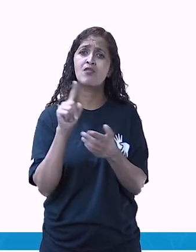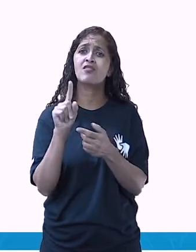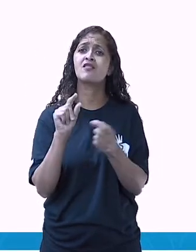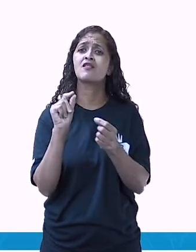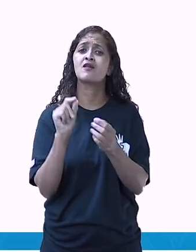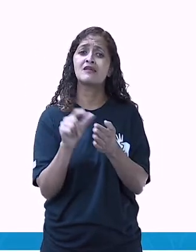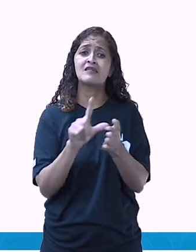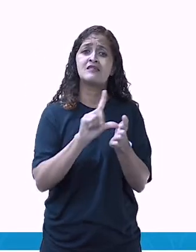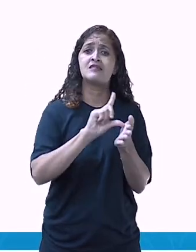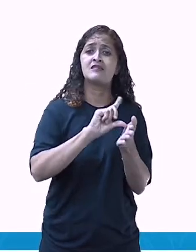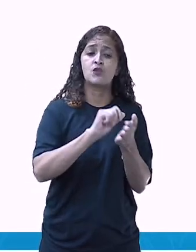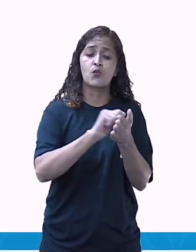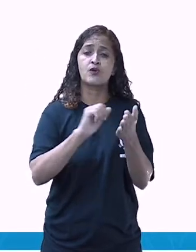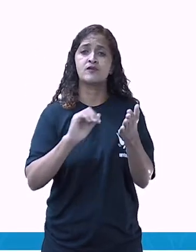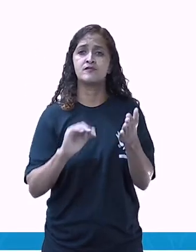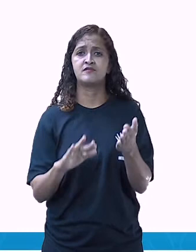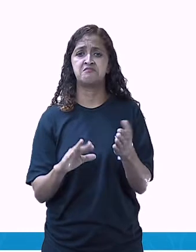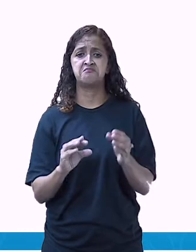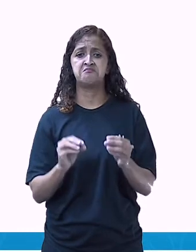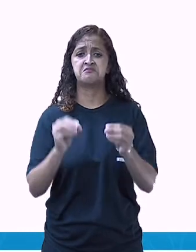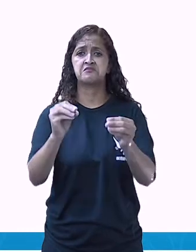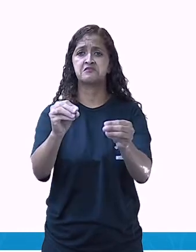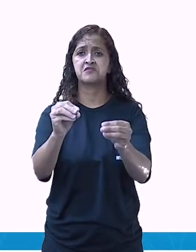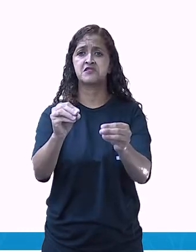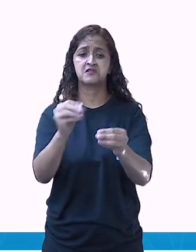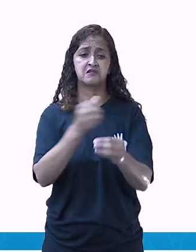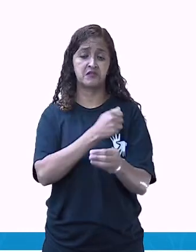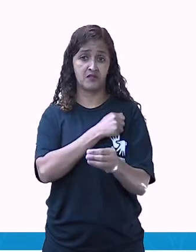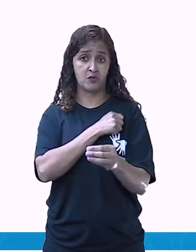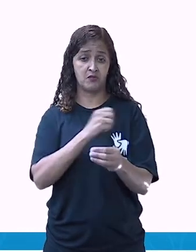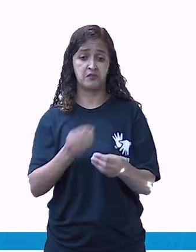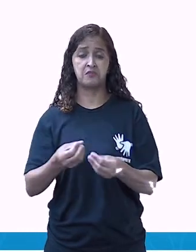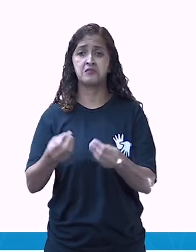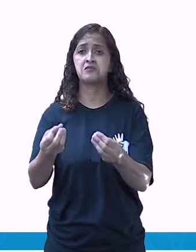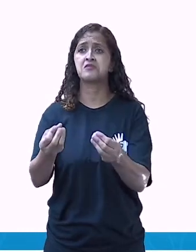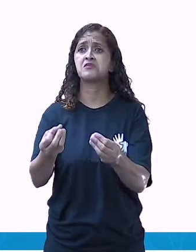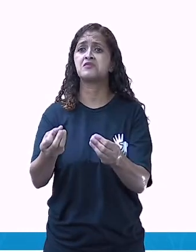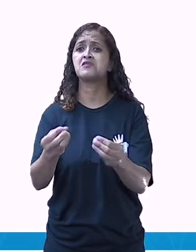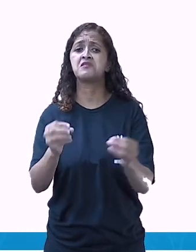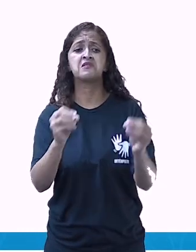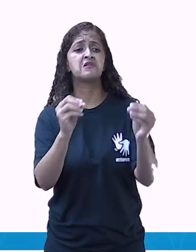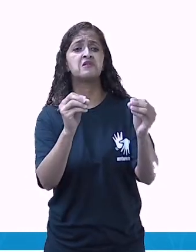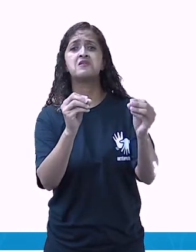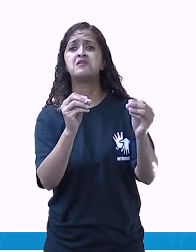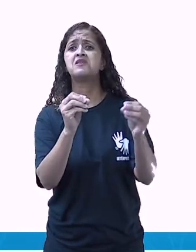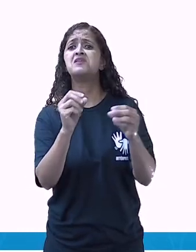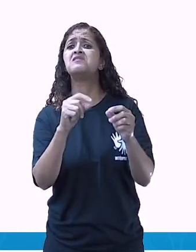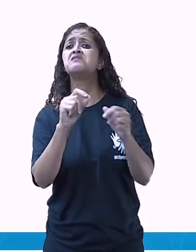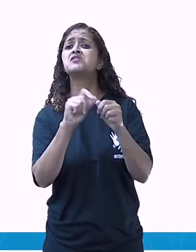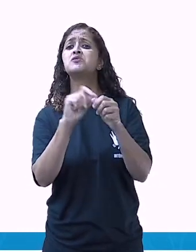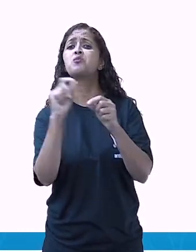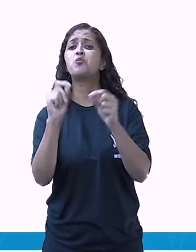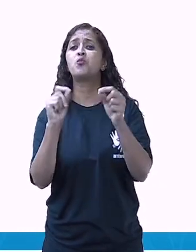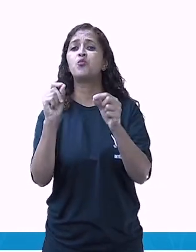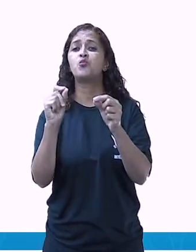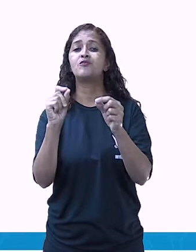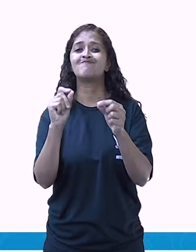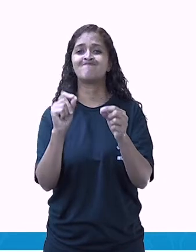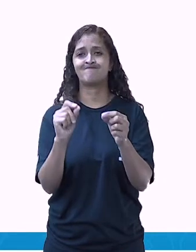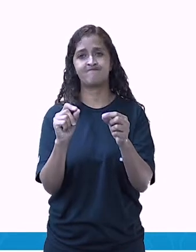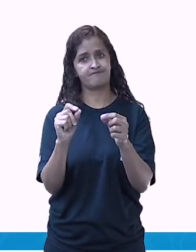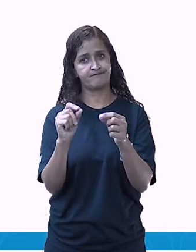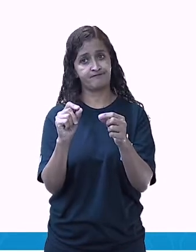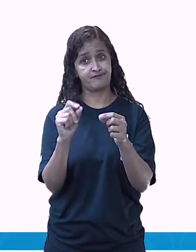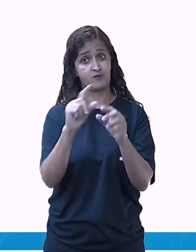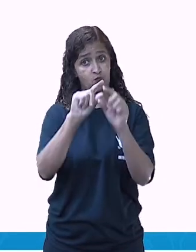gente entrega a atividade e o aluno fala assim, com a atividade lá na mão. O que é para fazer aqui? Já escrito